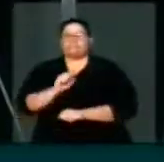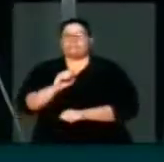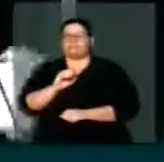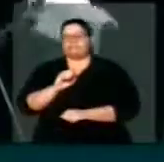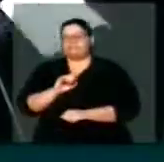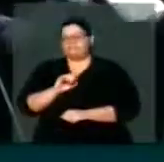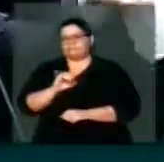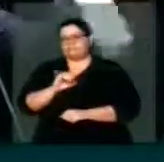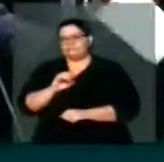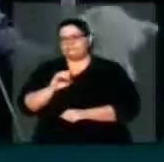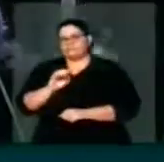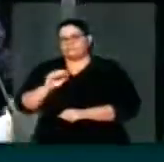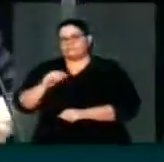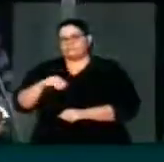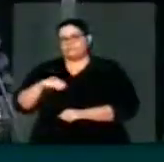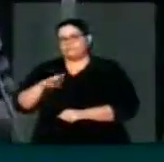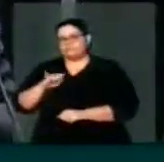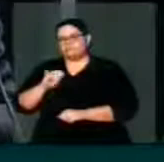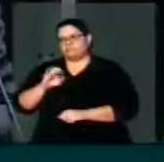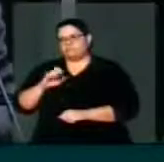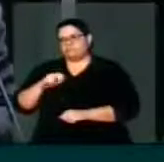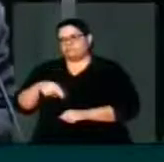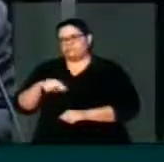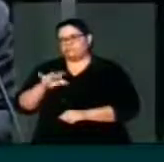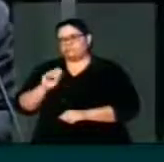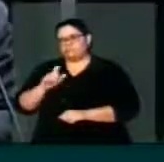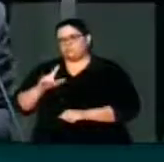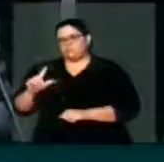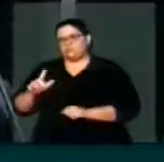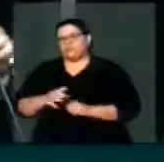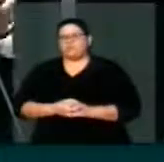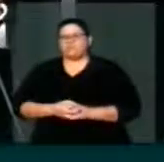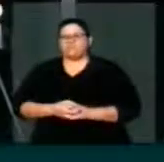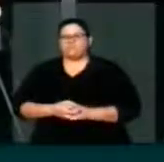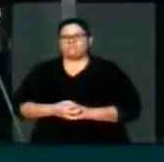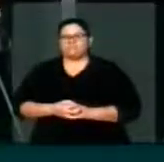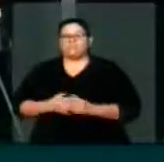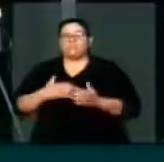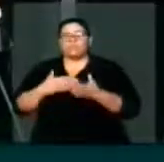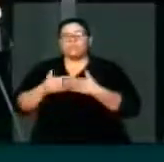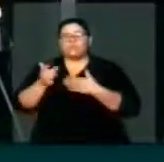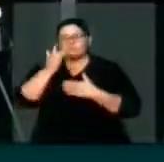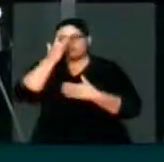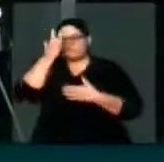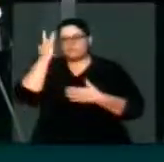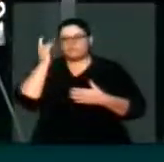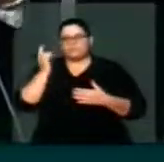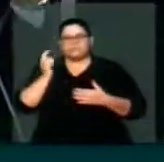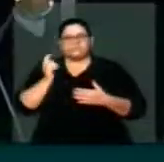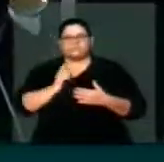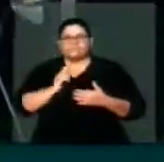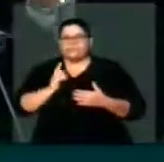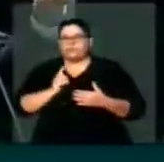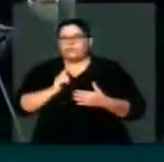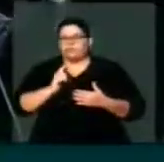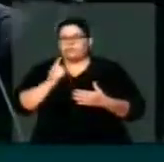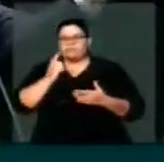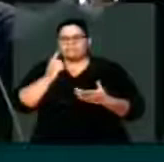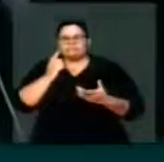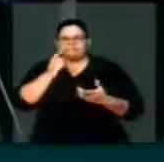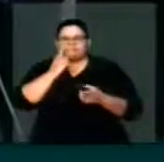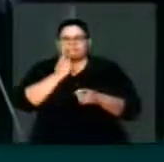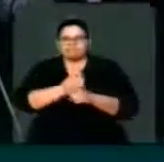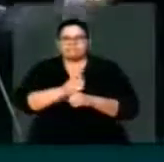energética e qualquer um aqui pode ter acesso a muitas coisas importantes que vêm sendo feitas pelo mundo. Pesquisemos o Canadá,